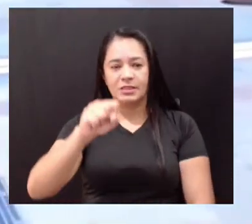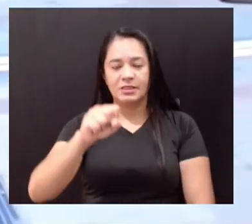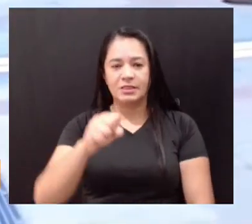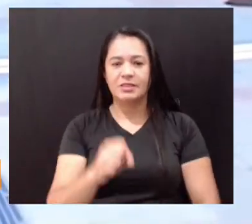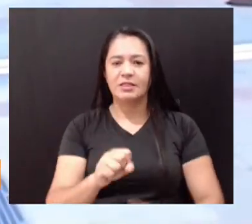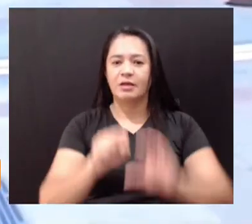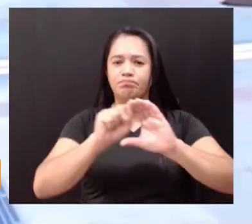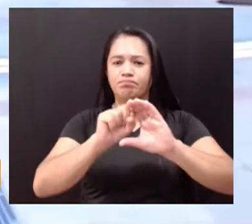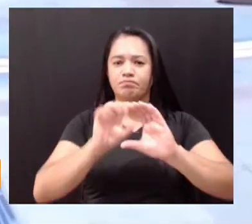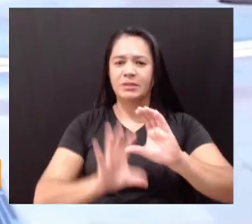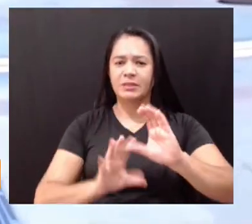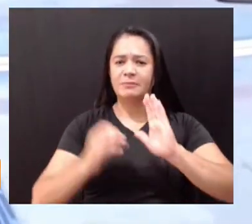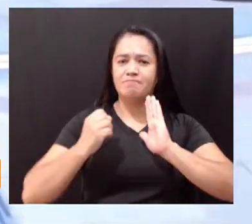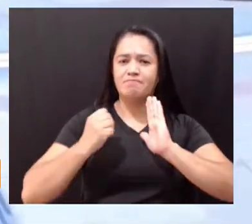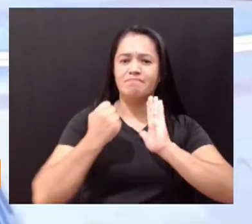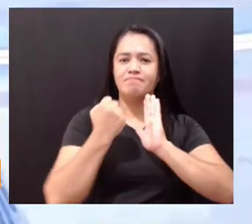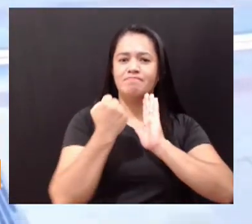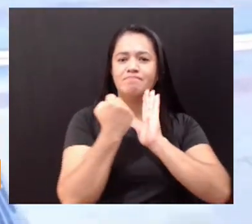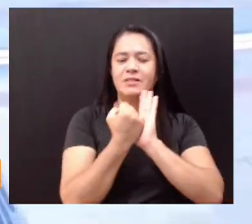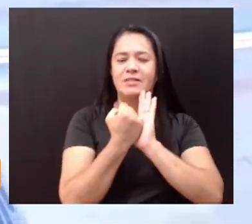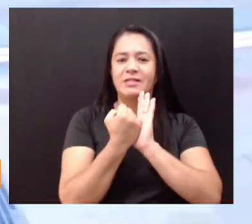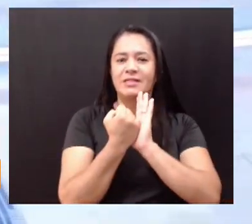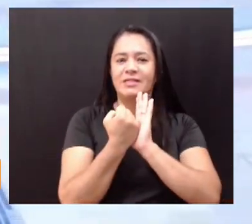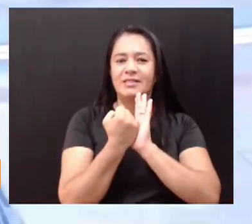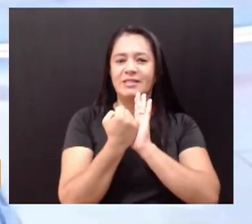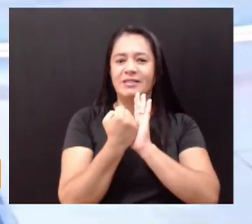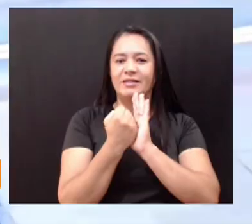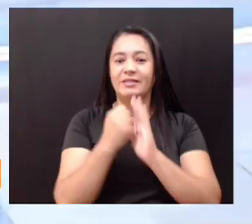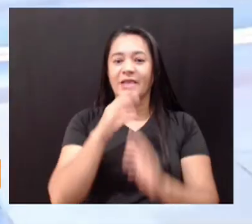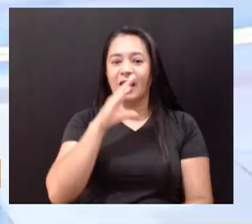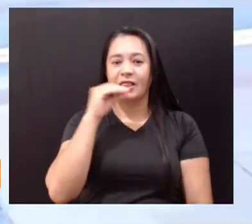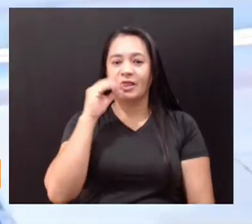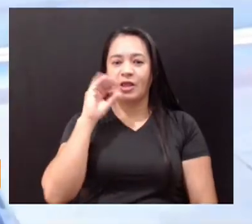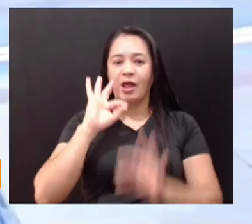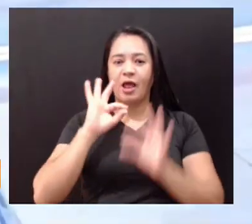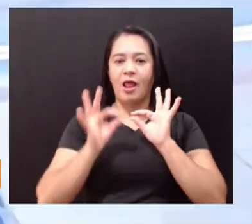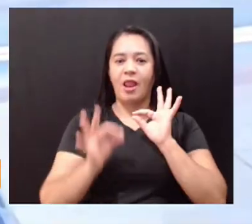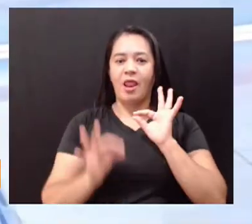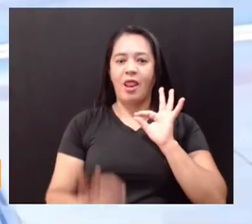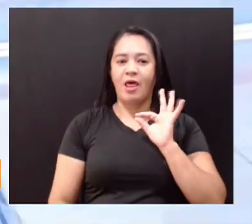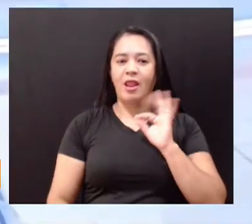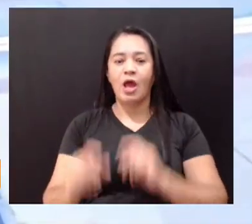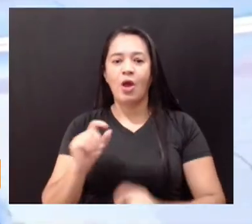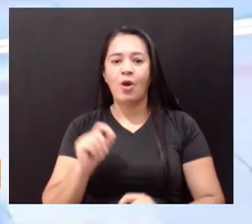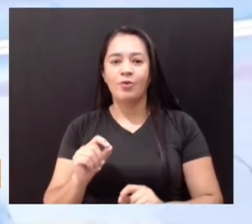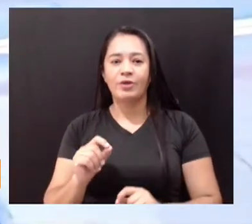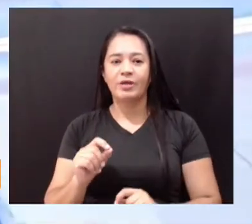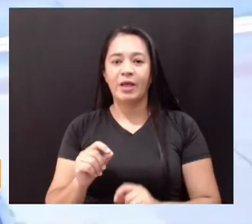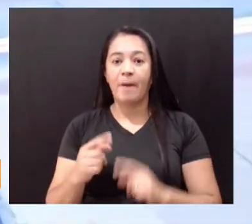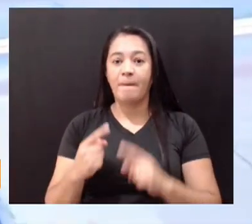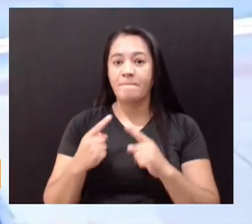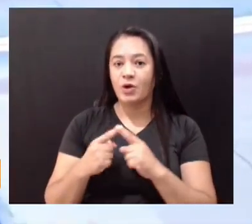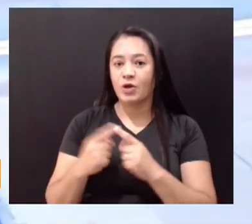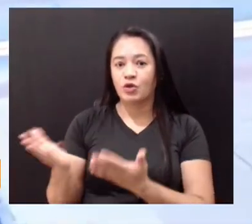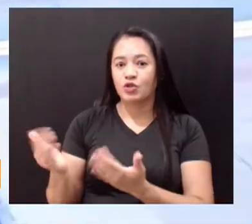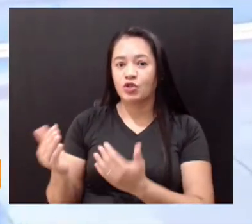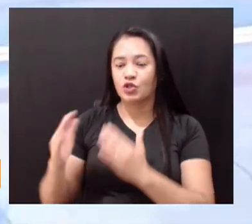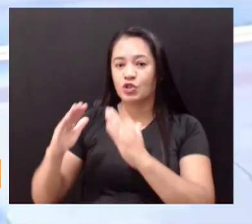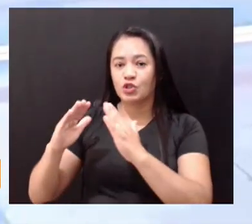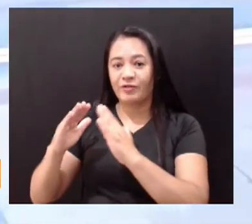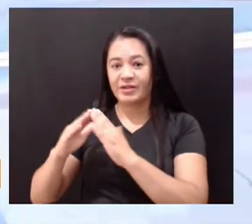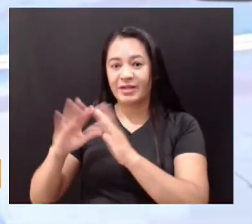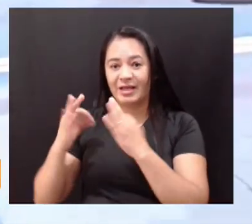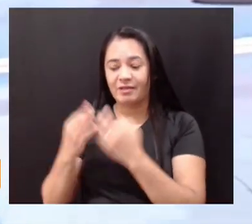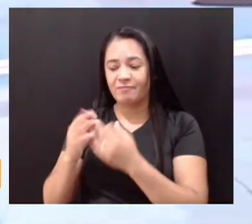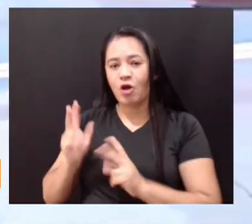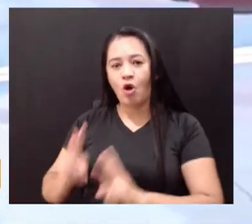marcante dessa adolescência prolongada é a permanência do jovem na casa da família. E segundo um estudo da Cantar